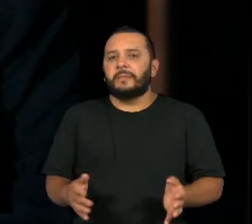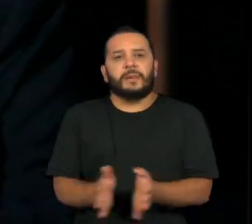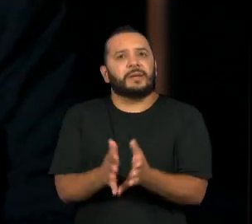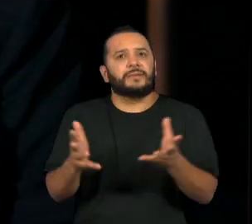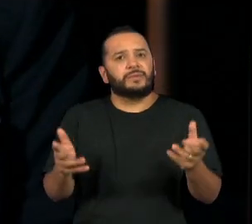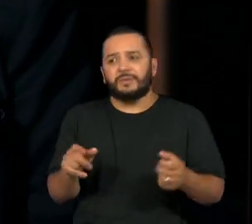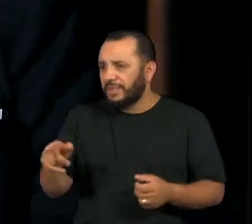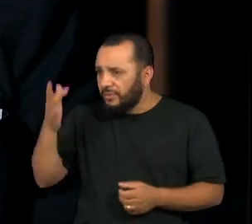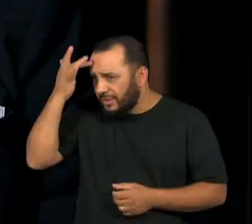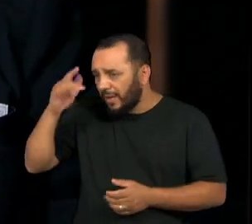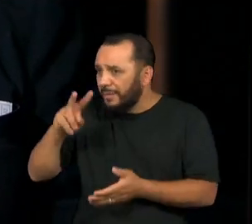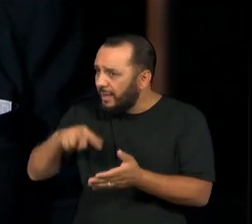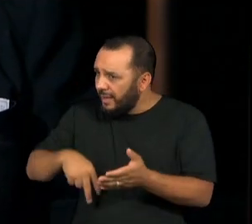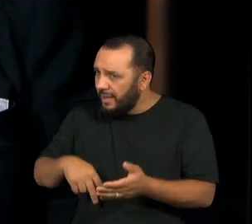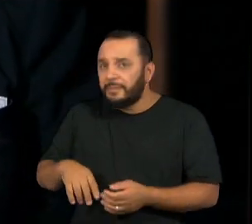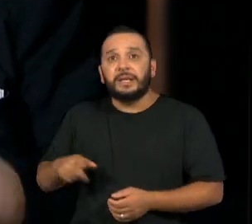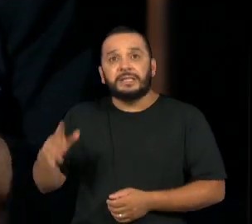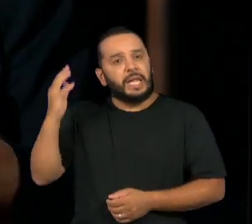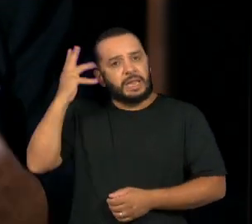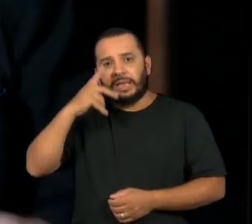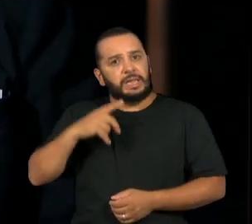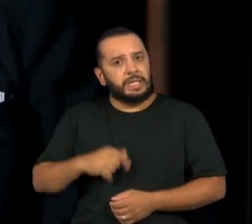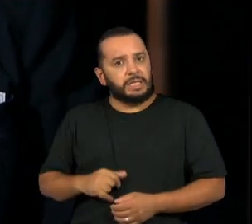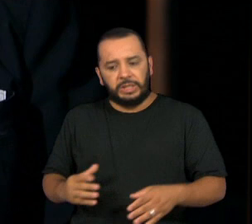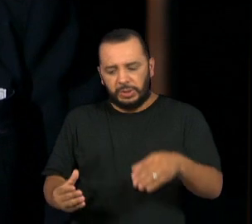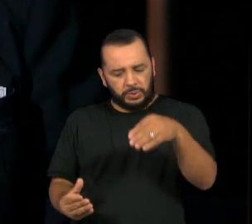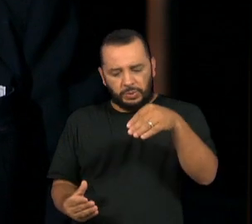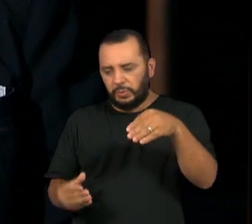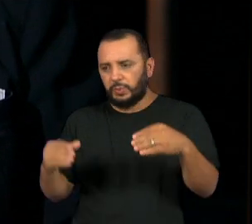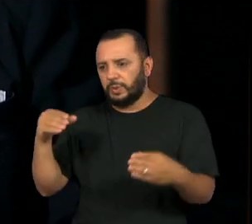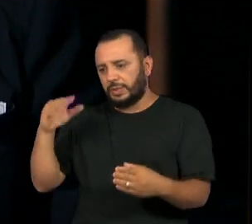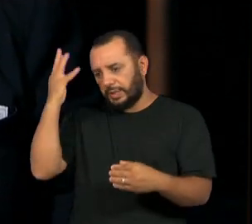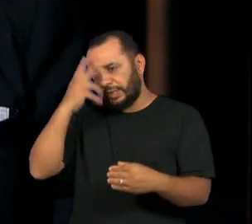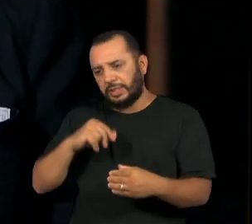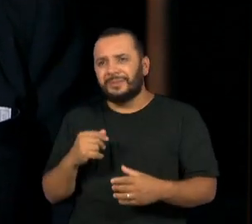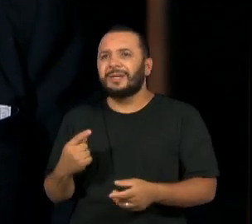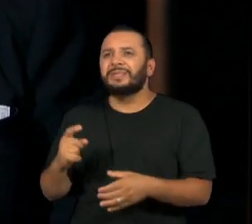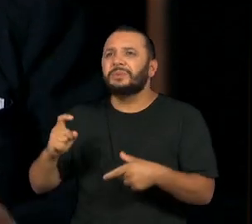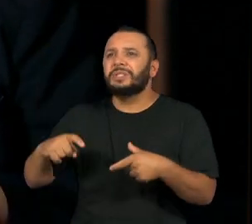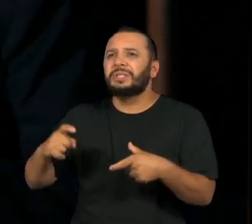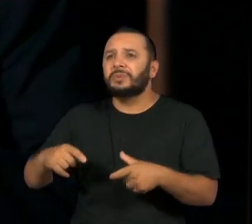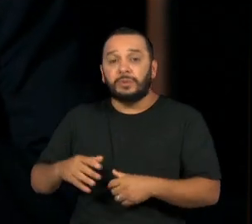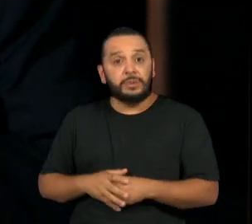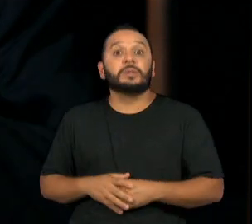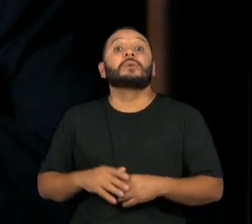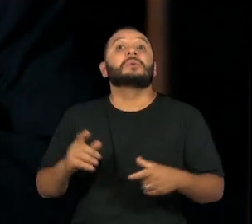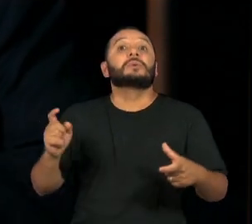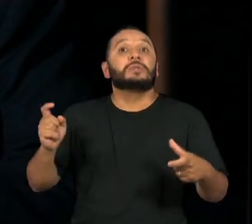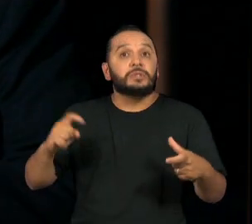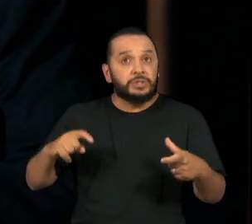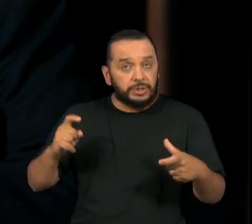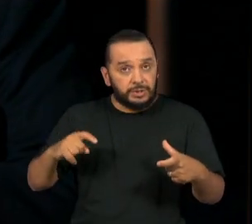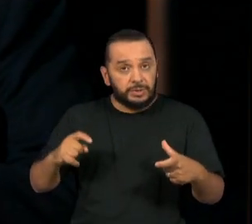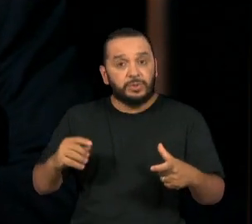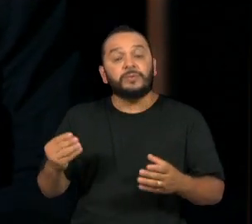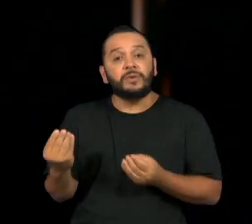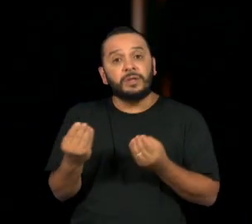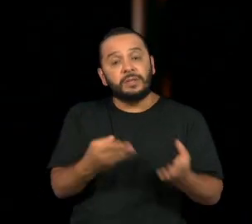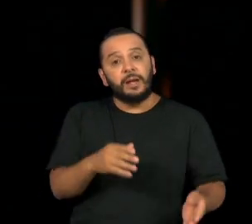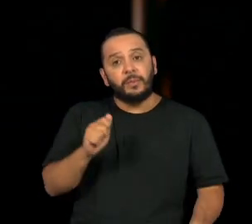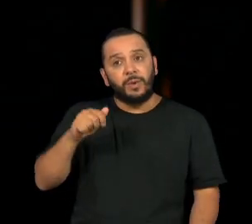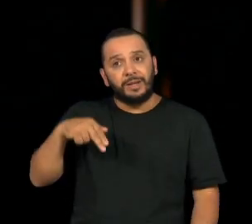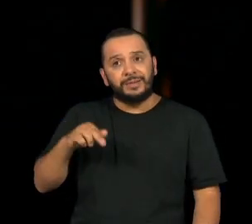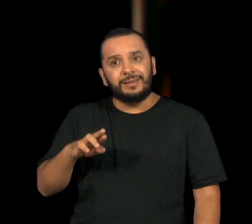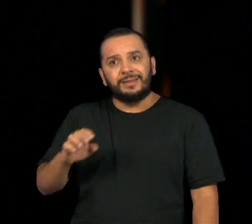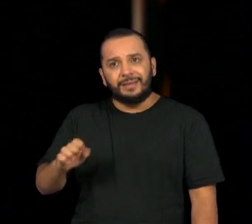você não sabe ler russo. Mas eles são lindos e falam de teatro. Mas e os discos? Os discos são pro Andrezinho.